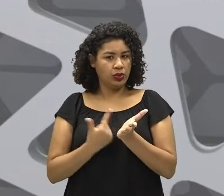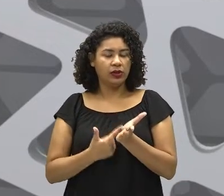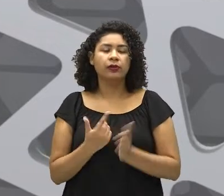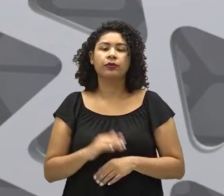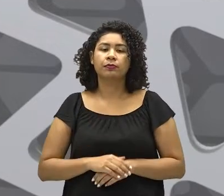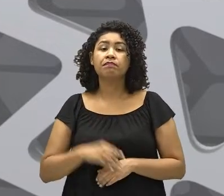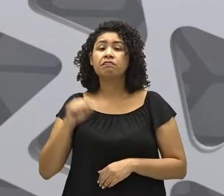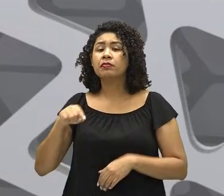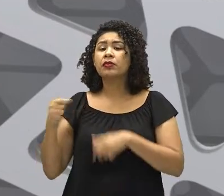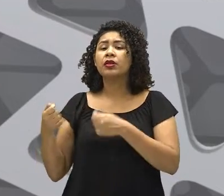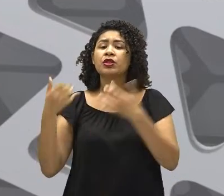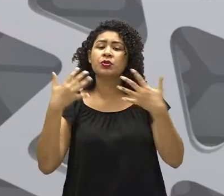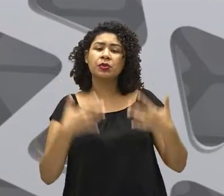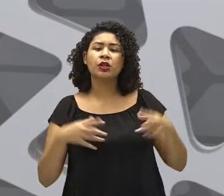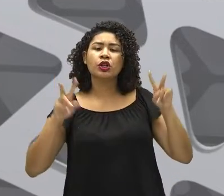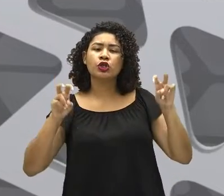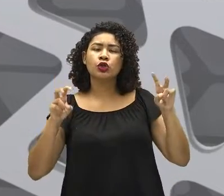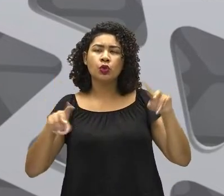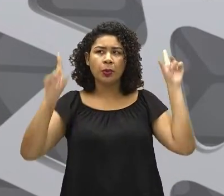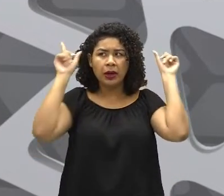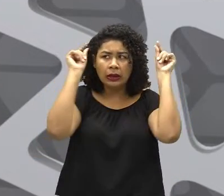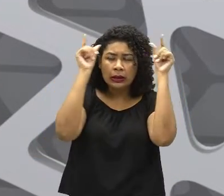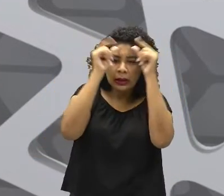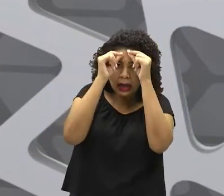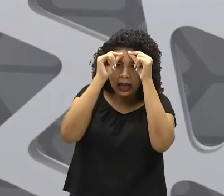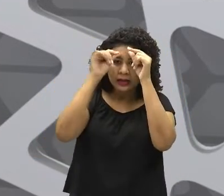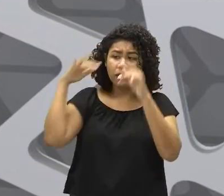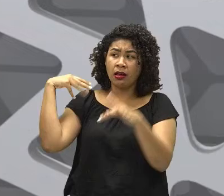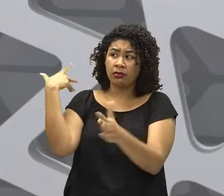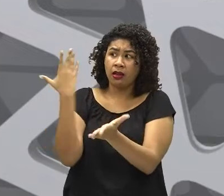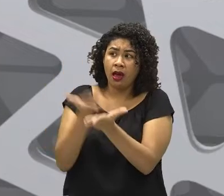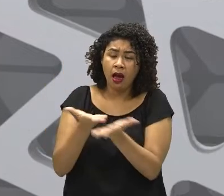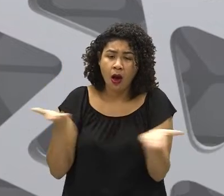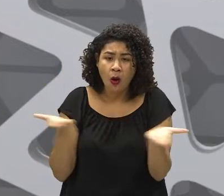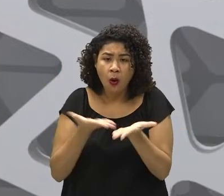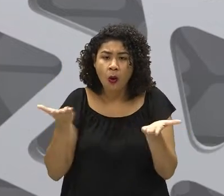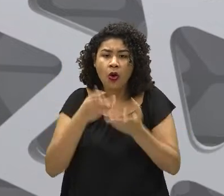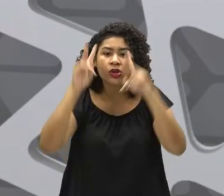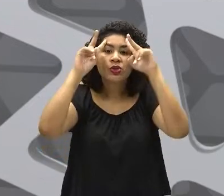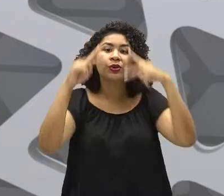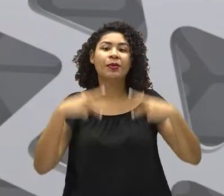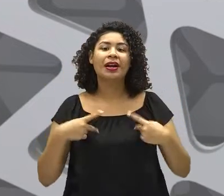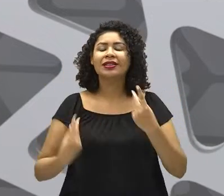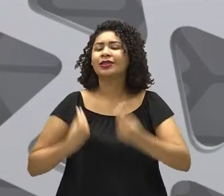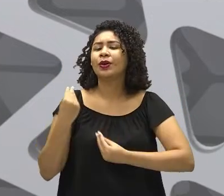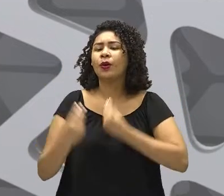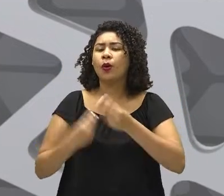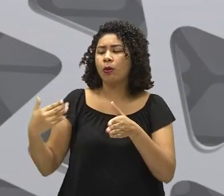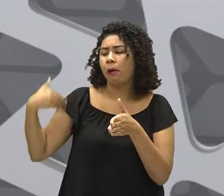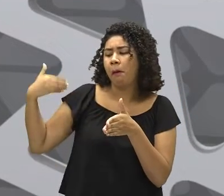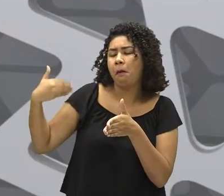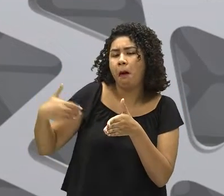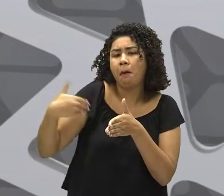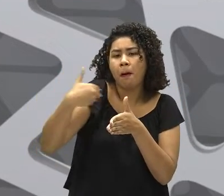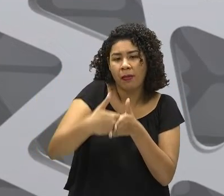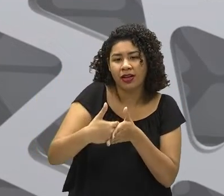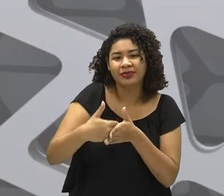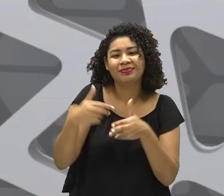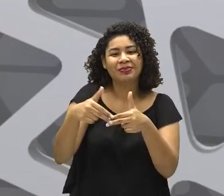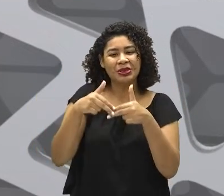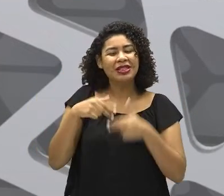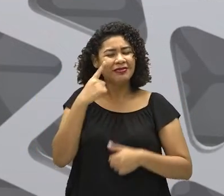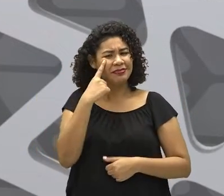humanidade, trazendo da Grécia Antiga até os dias mais atuais. E é interessante a gente observar essa